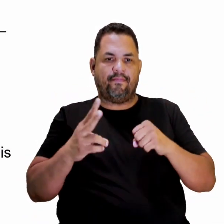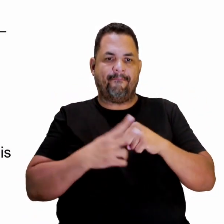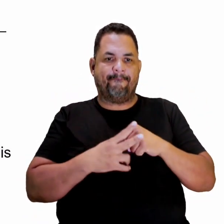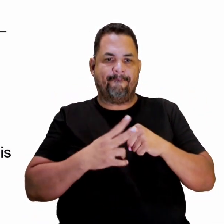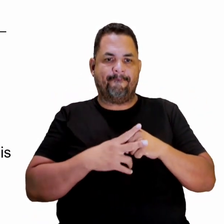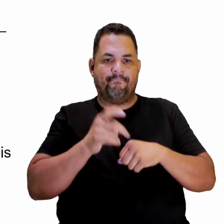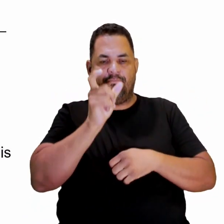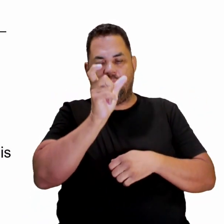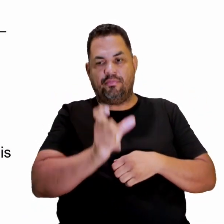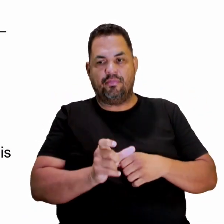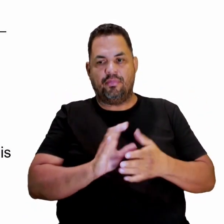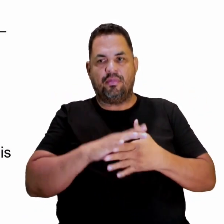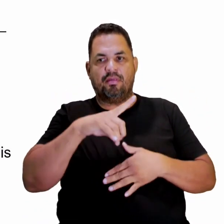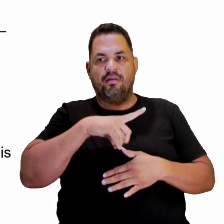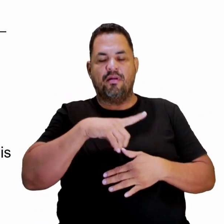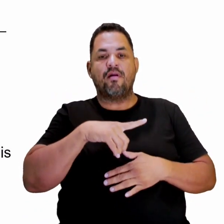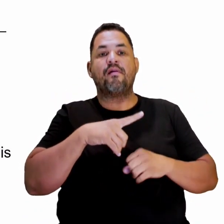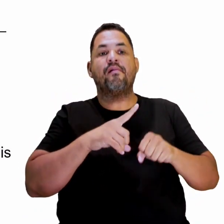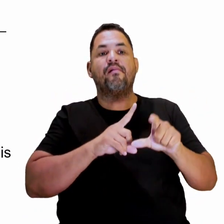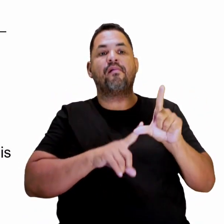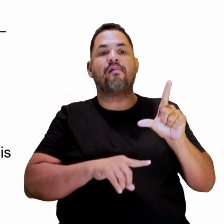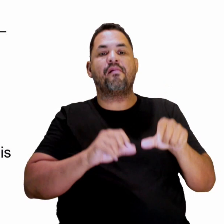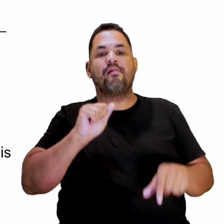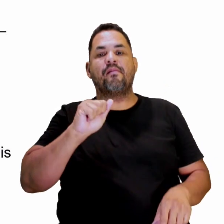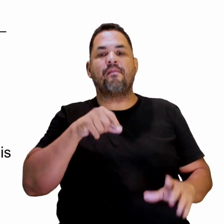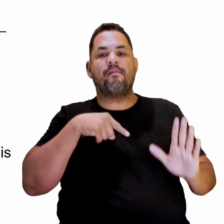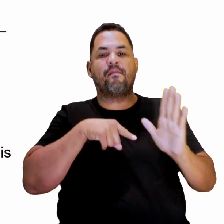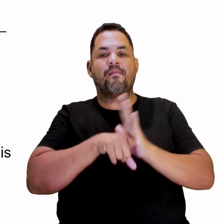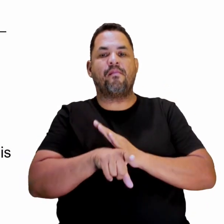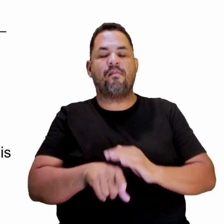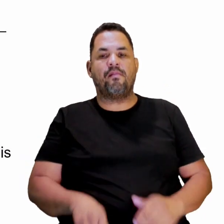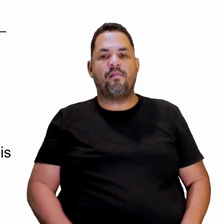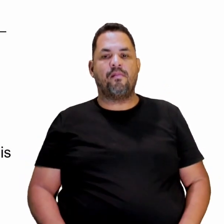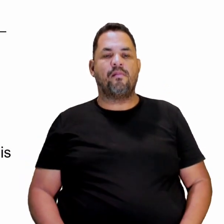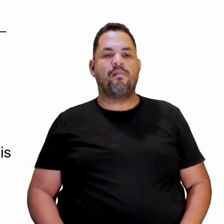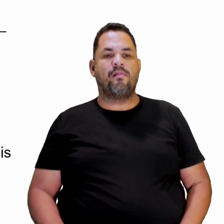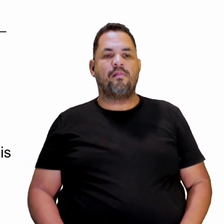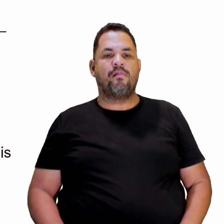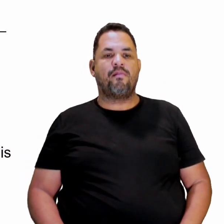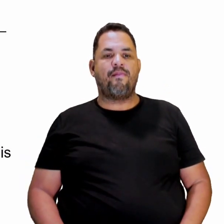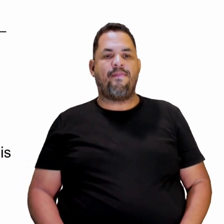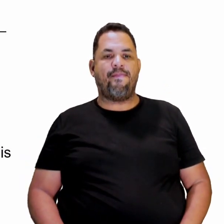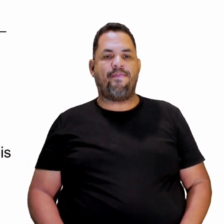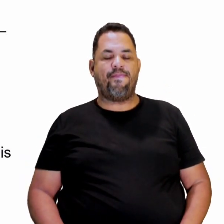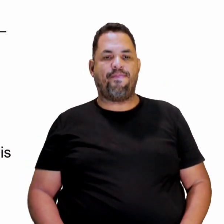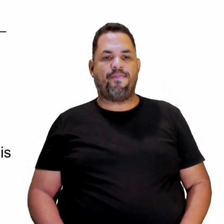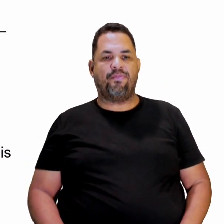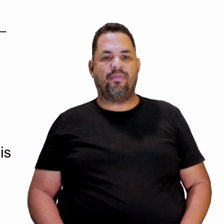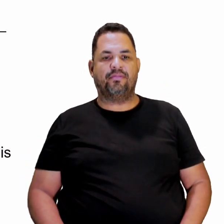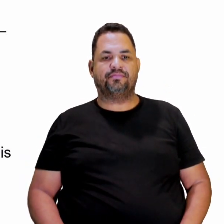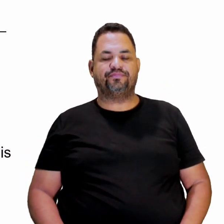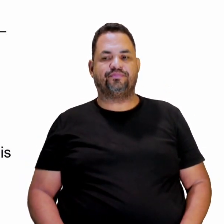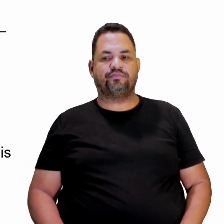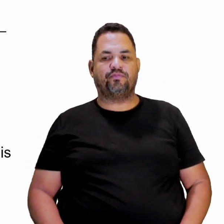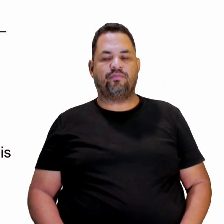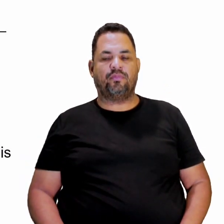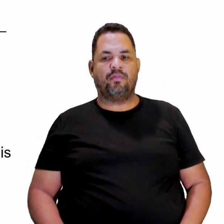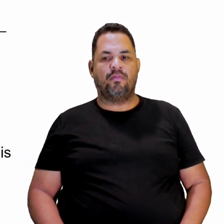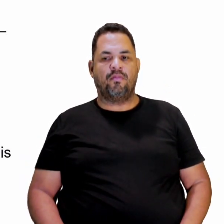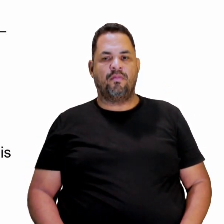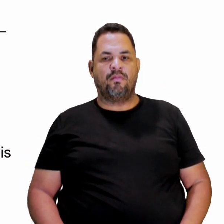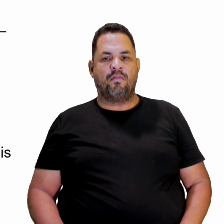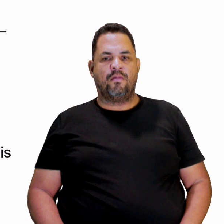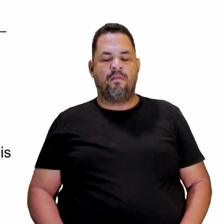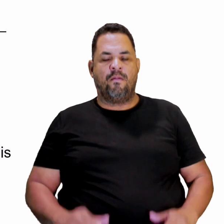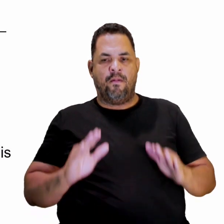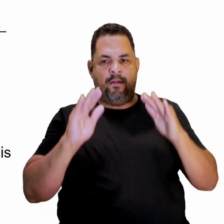verbo e o sujeito que aparece aí. Nós temos na letra A uma pergunta. Então você olha lá, tem you e spend. Muito bem?